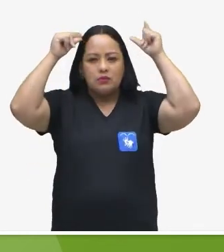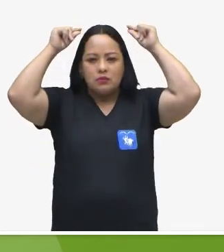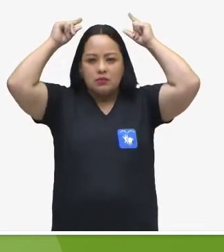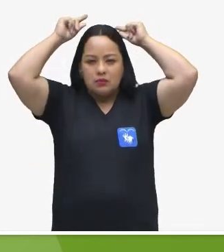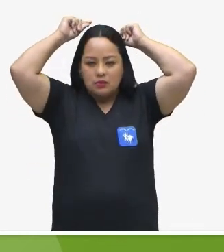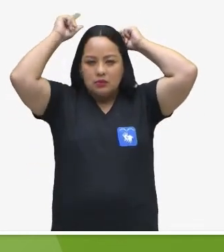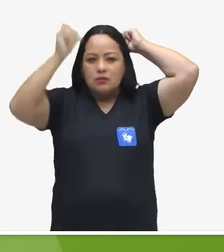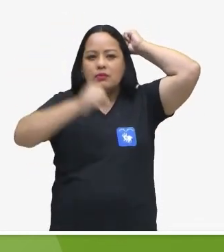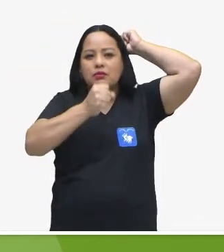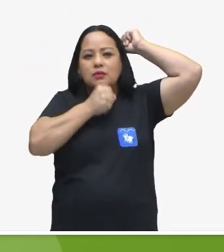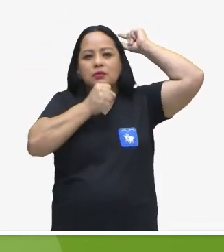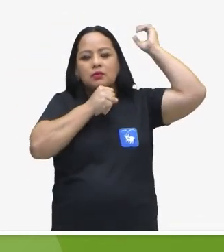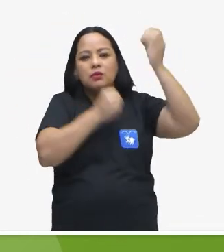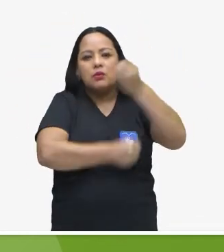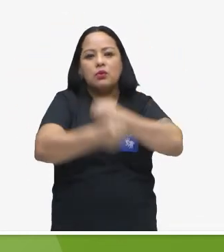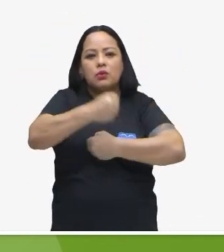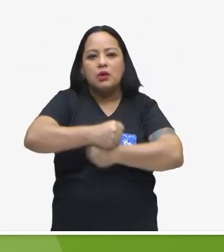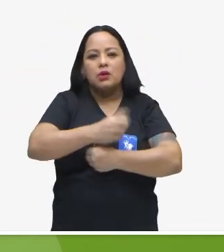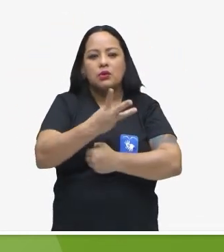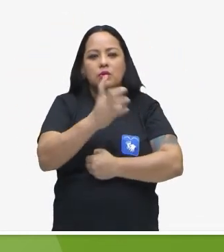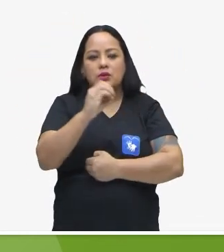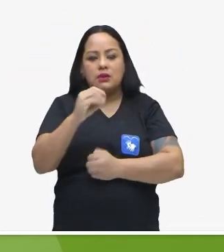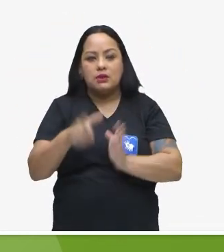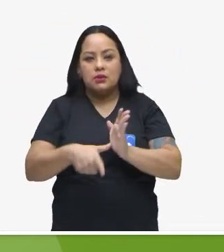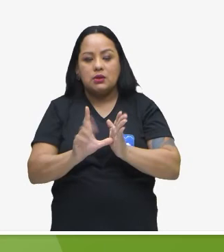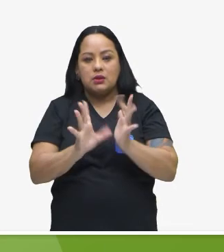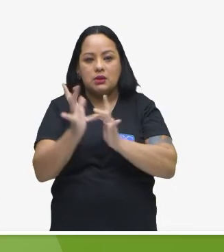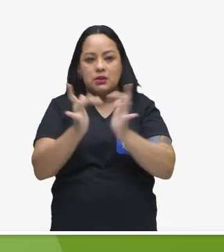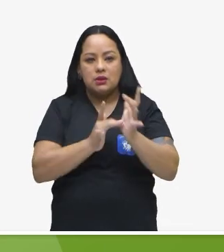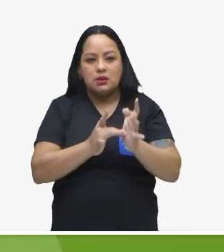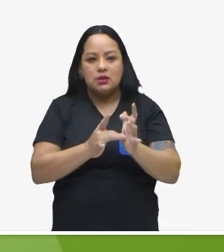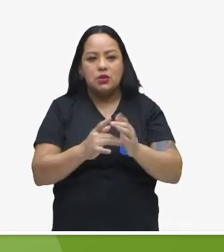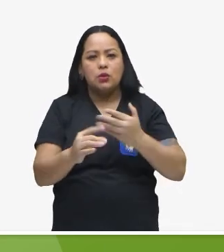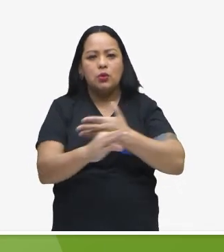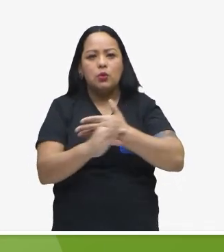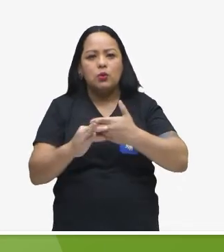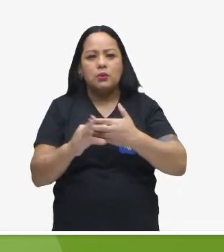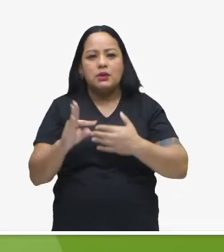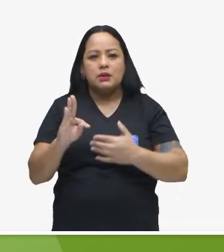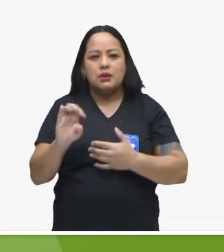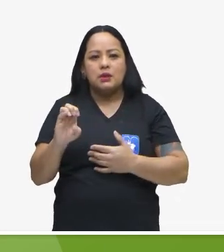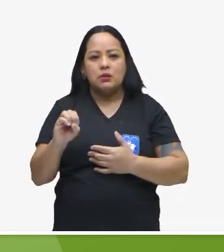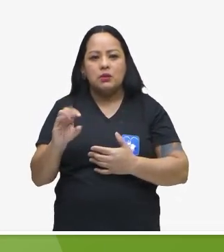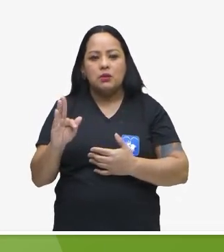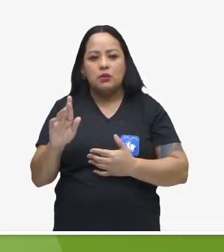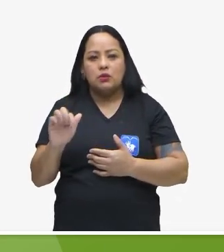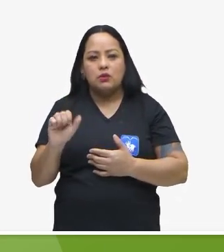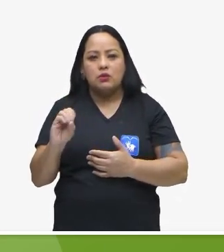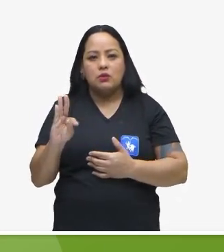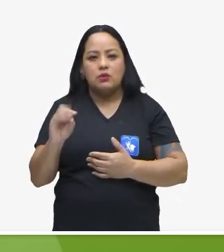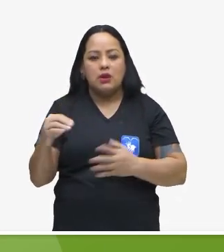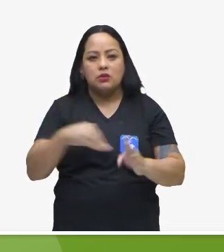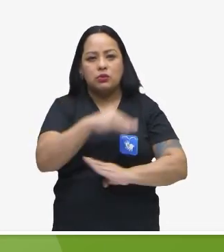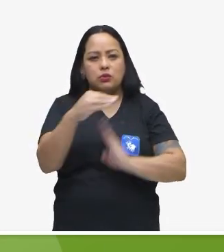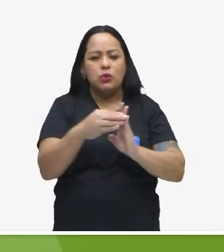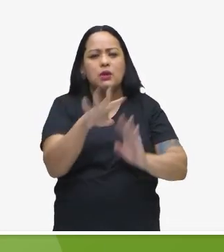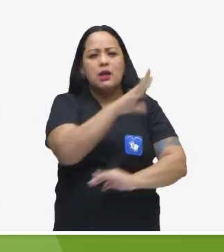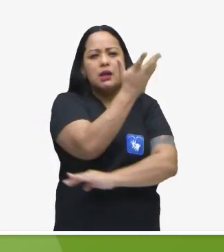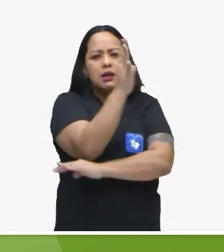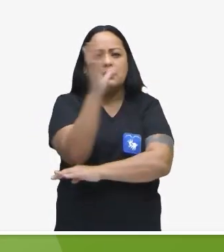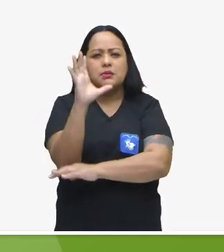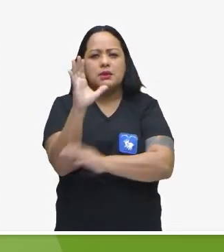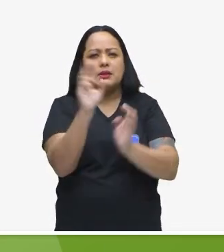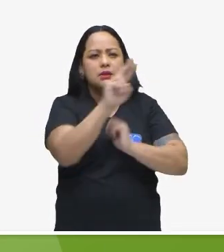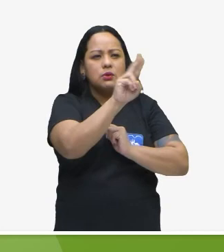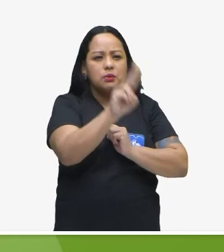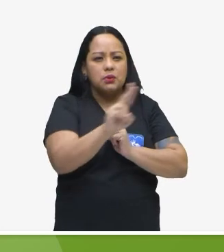ano 300 a.C., né, com Teófrasto, ele tentou classificar todas as plantas já conhecidas, e